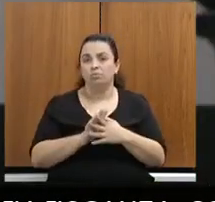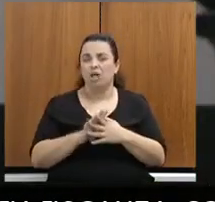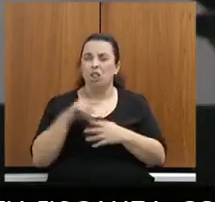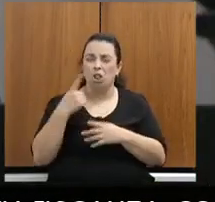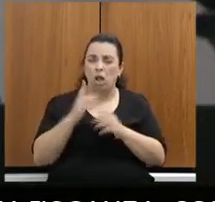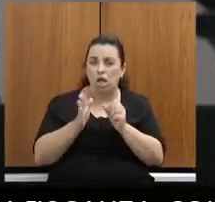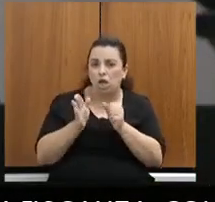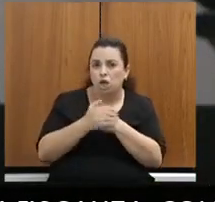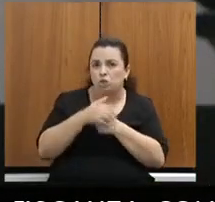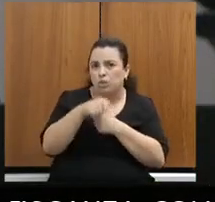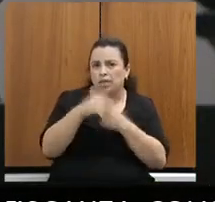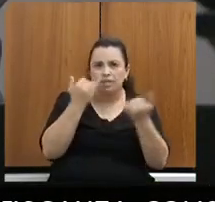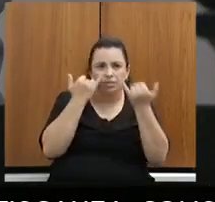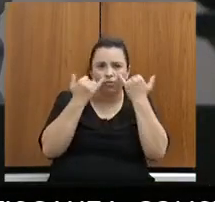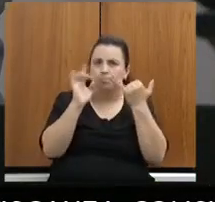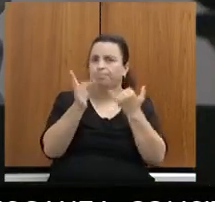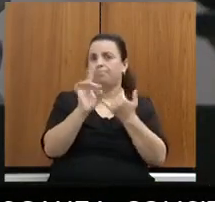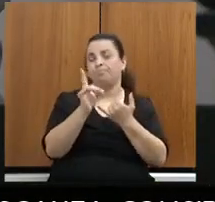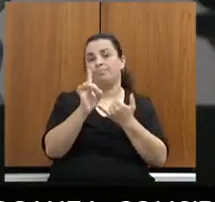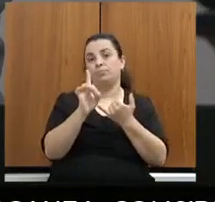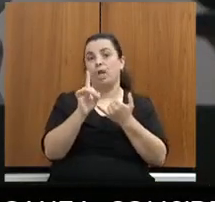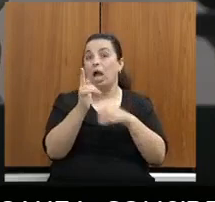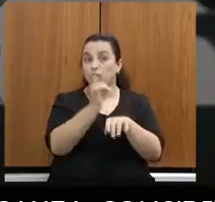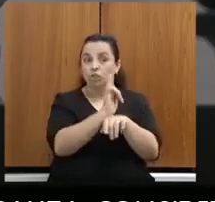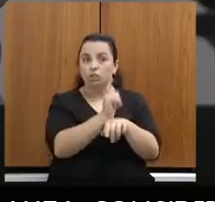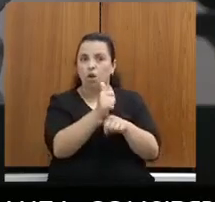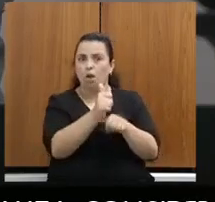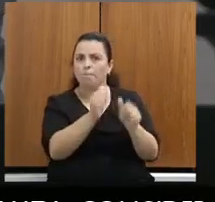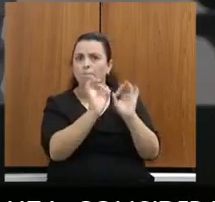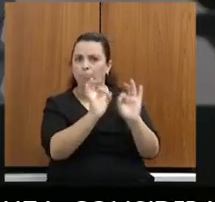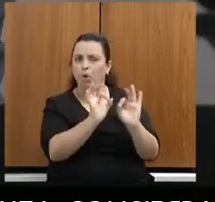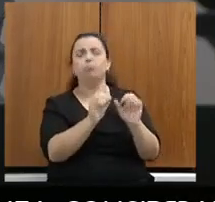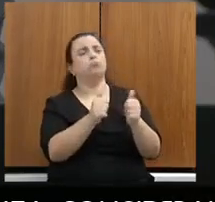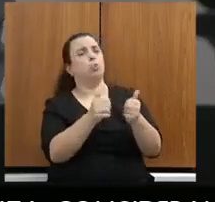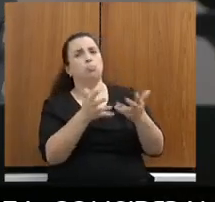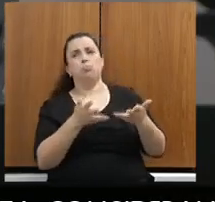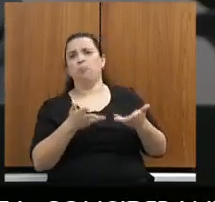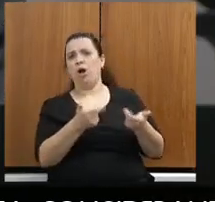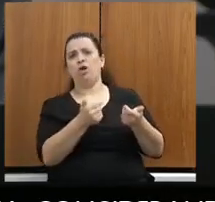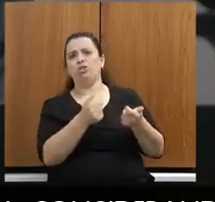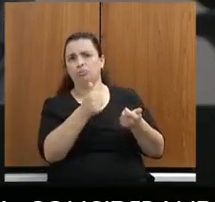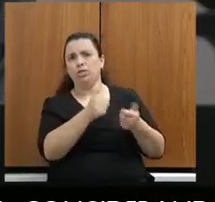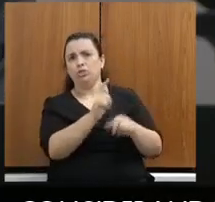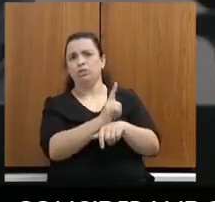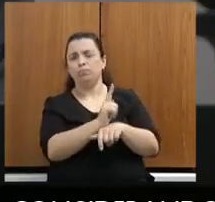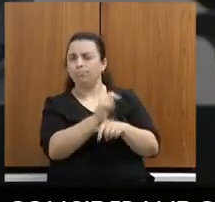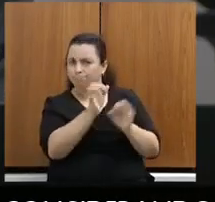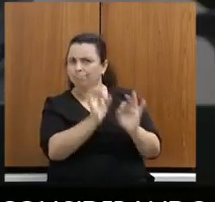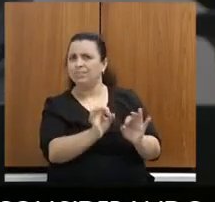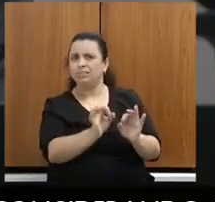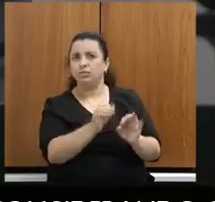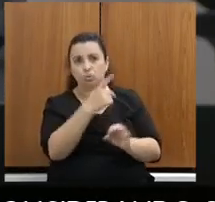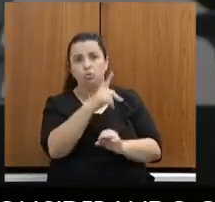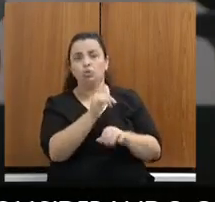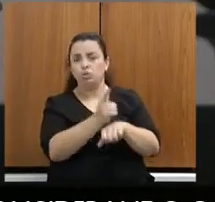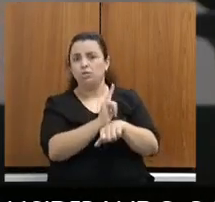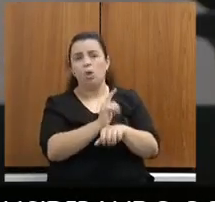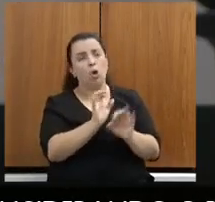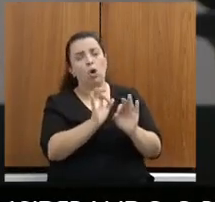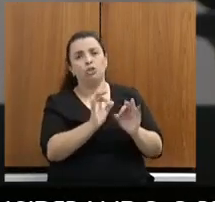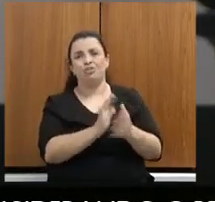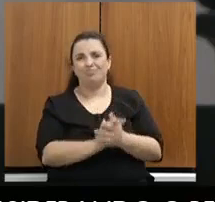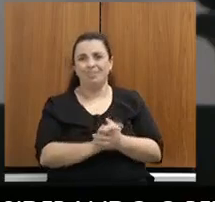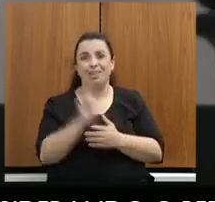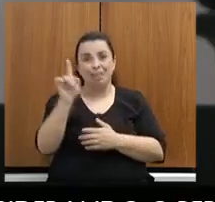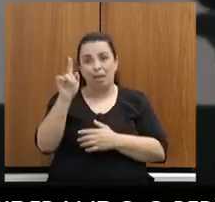peneira é preciso A gestão é boa É boa a gente não é ótima é ótima gestão do senhor é ótimo do